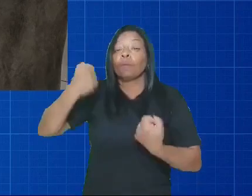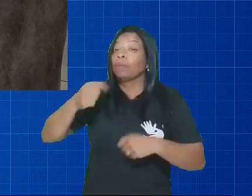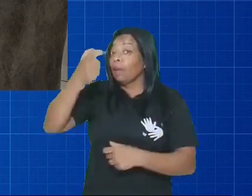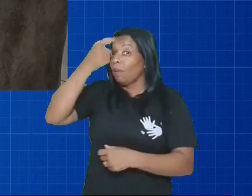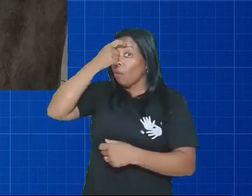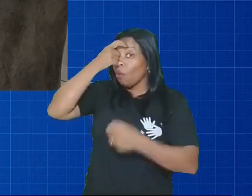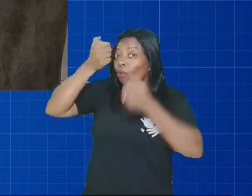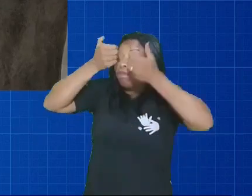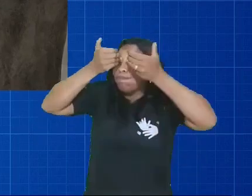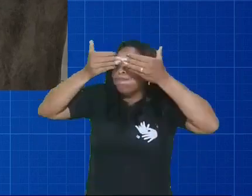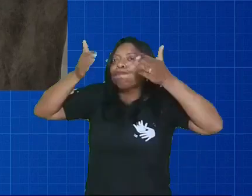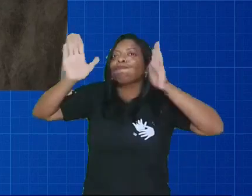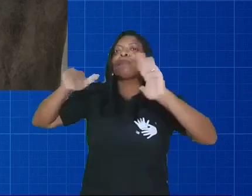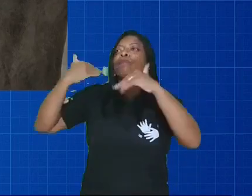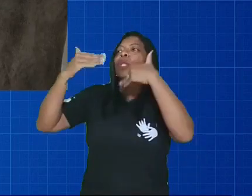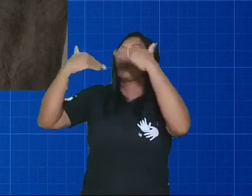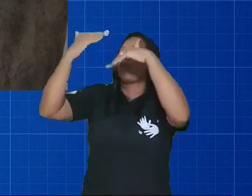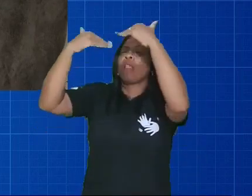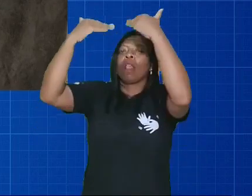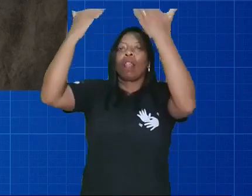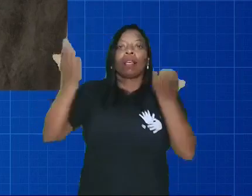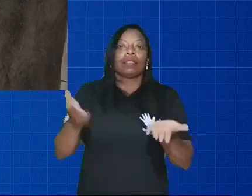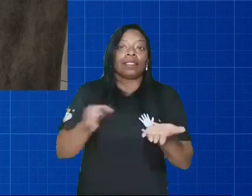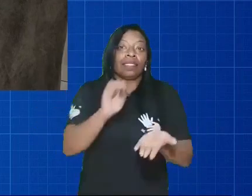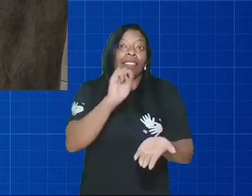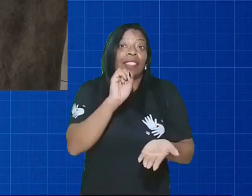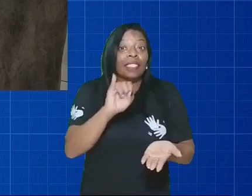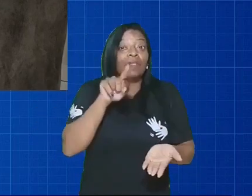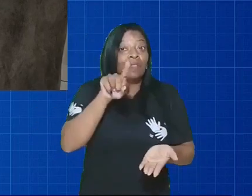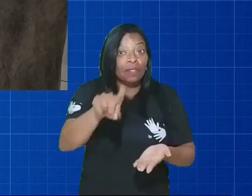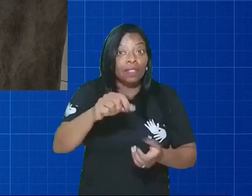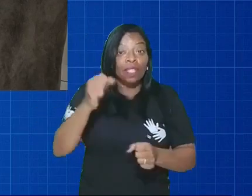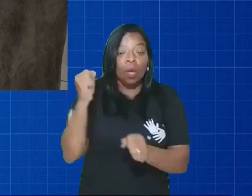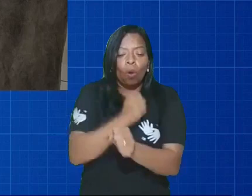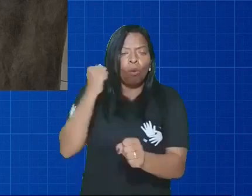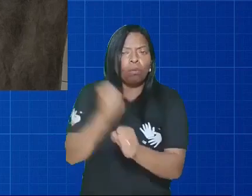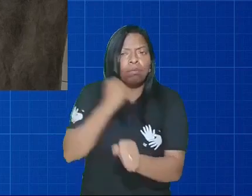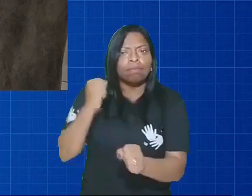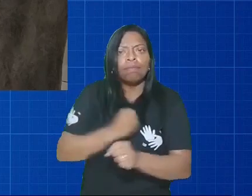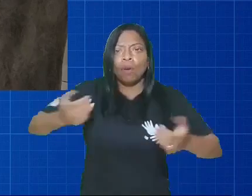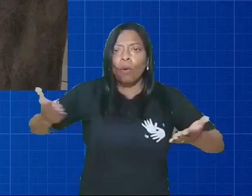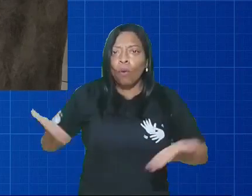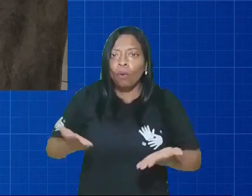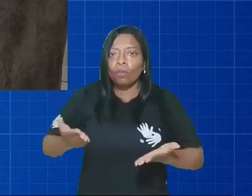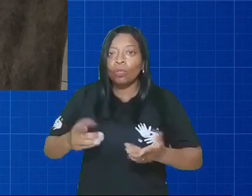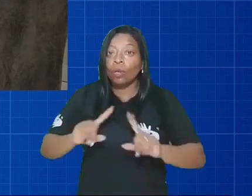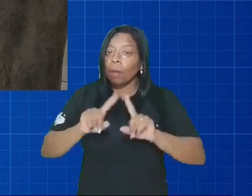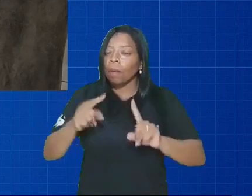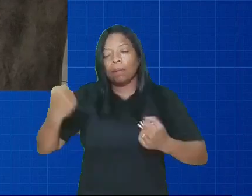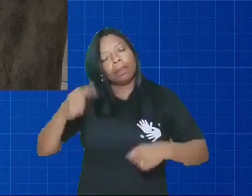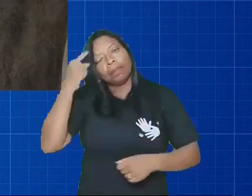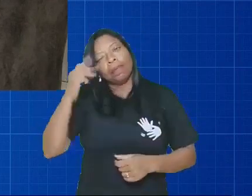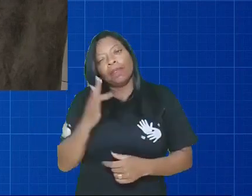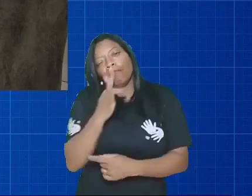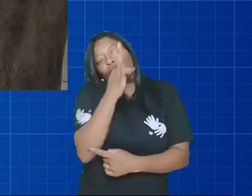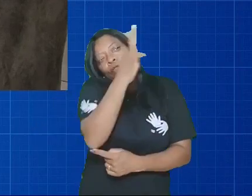estamos construindo o hoje para um futuro, né? Esse hoje precisa ser já, mesmo, né? Não é